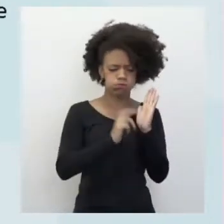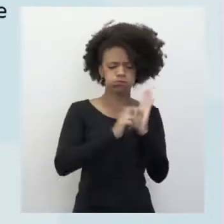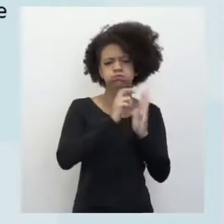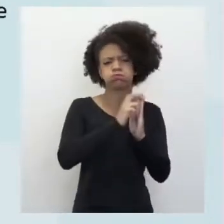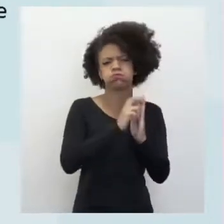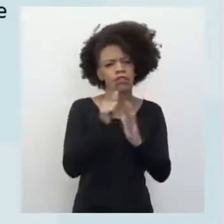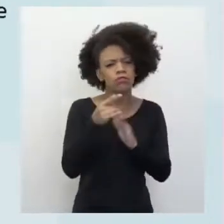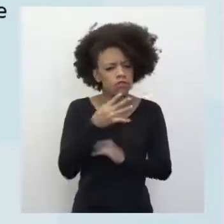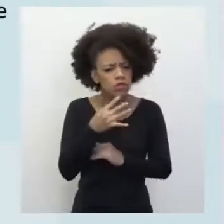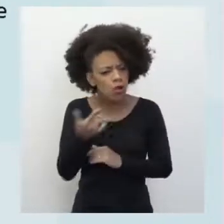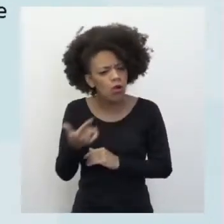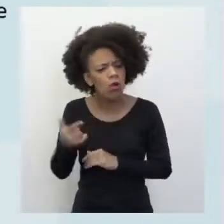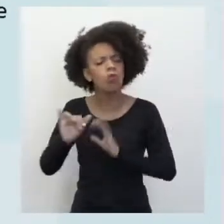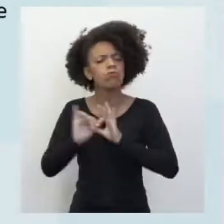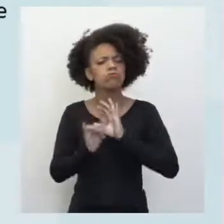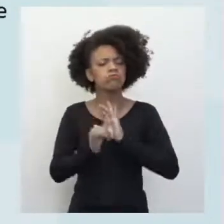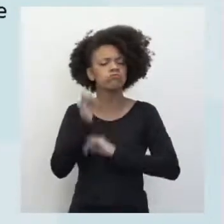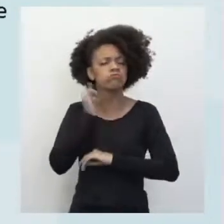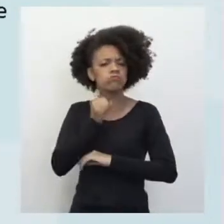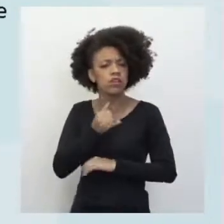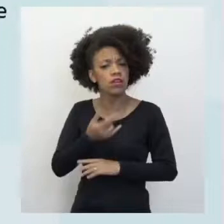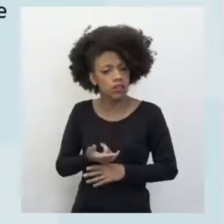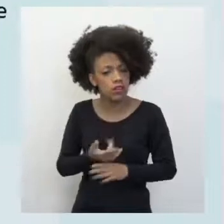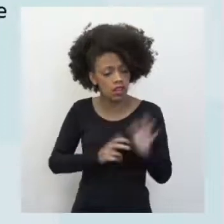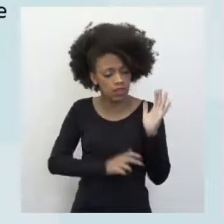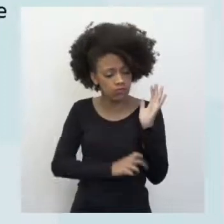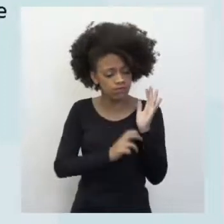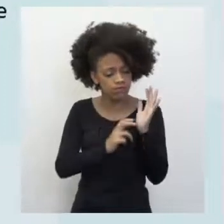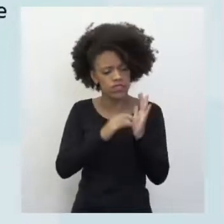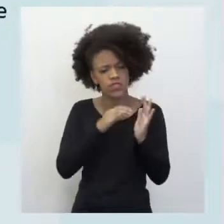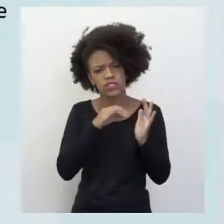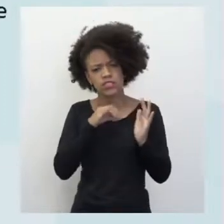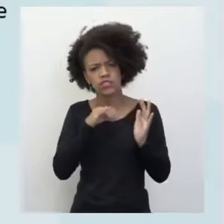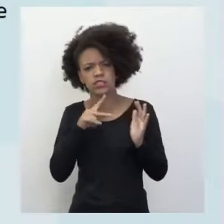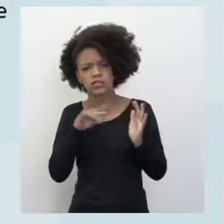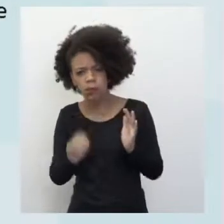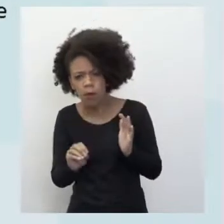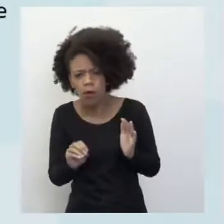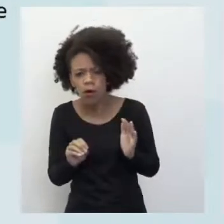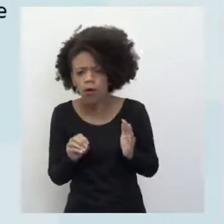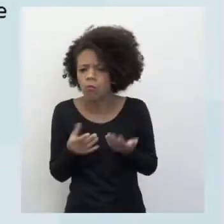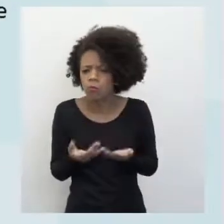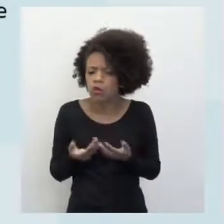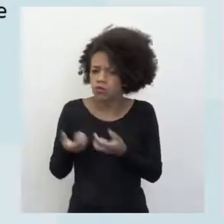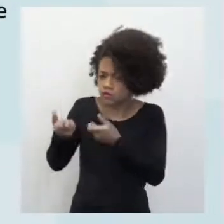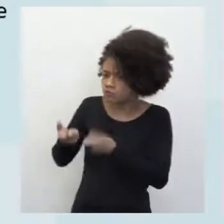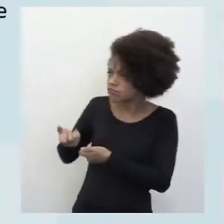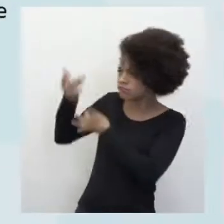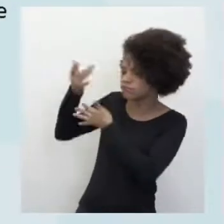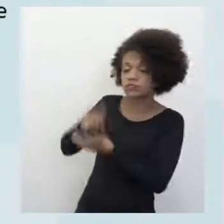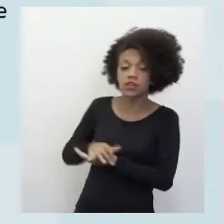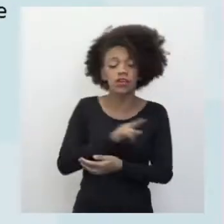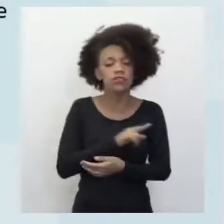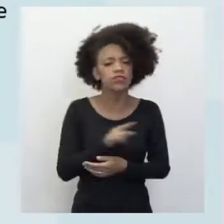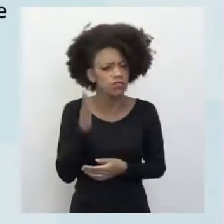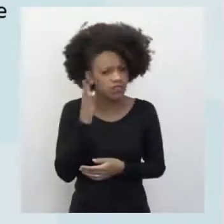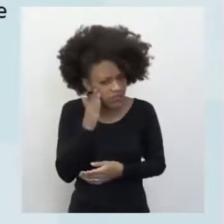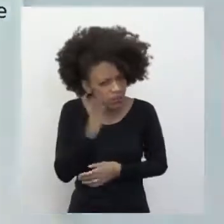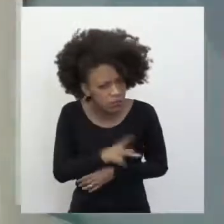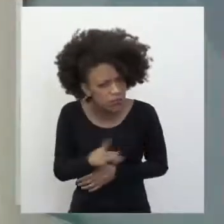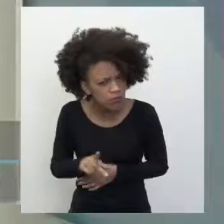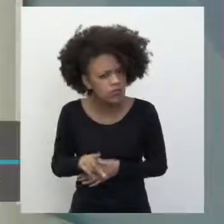Você conhece outras narrativas que falam de subir pelo cipó até o céu? Comente. Gente, vocês sabem,